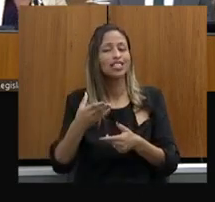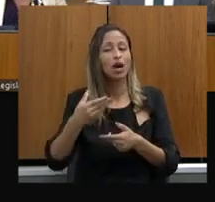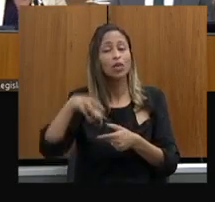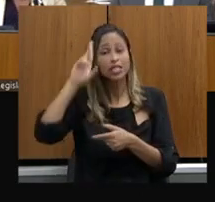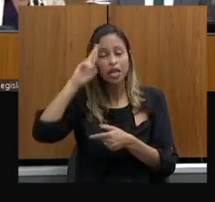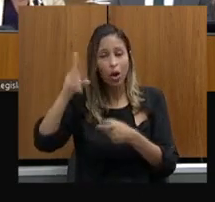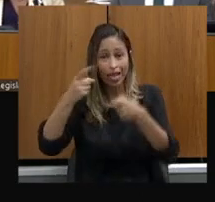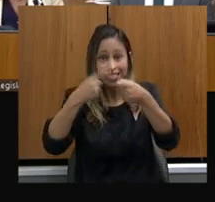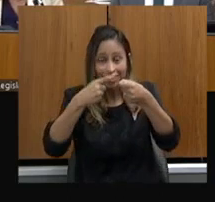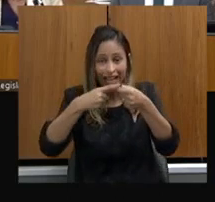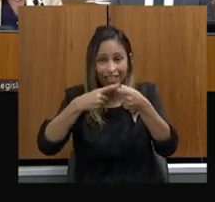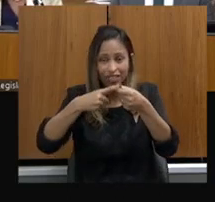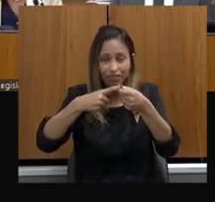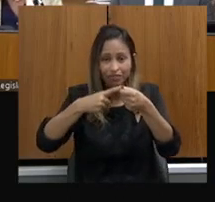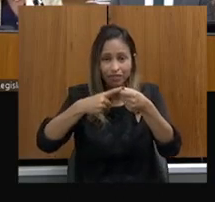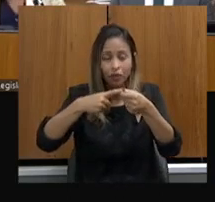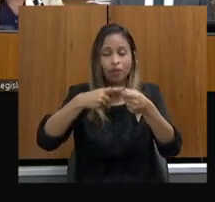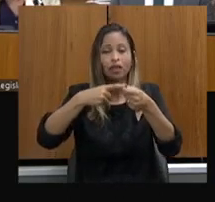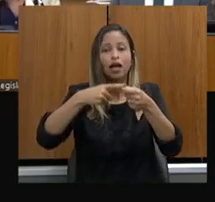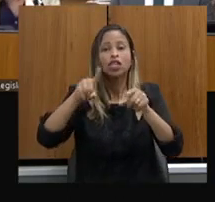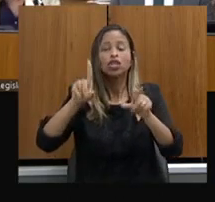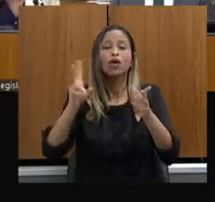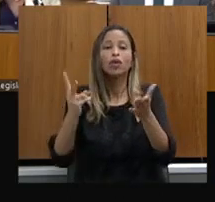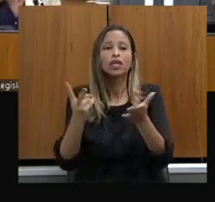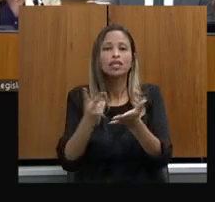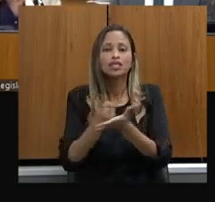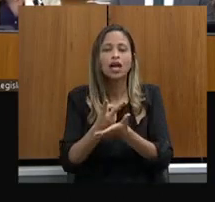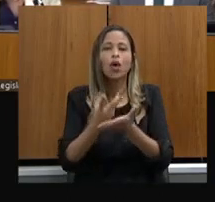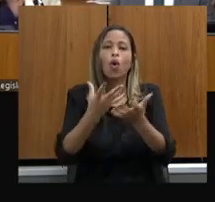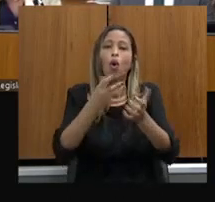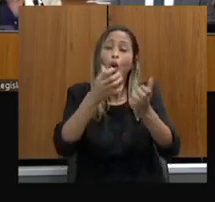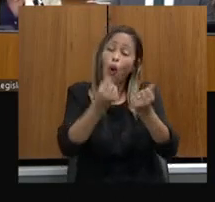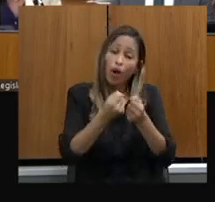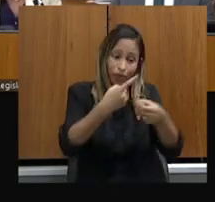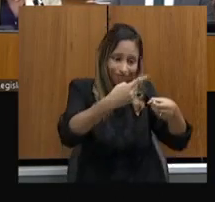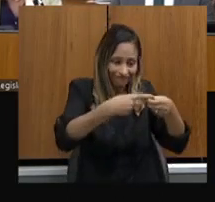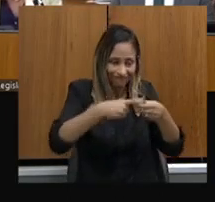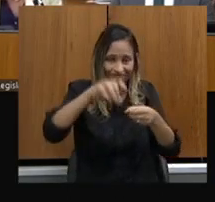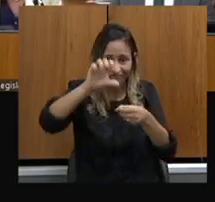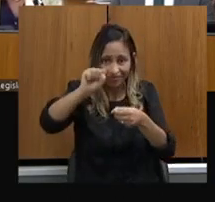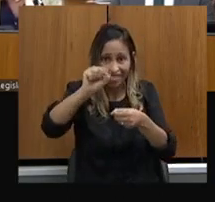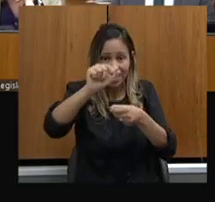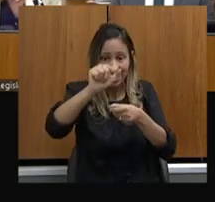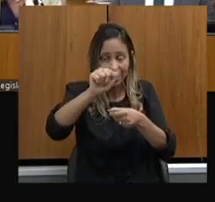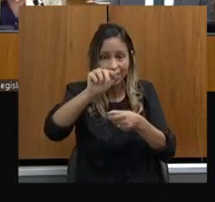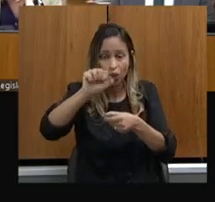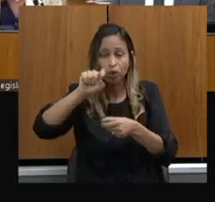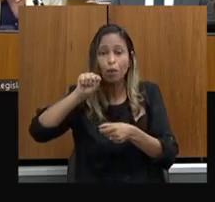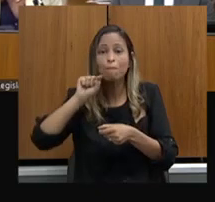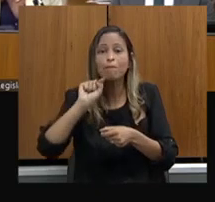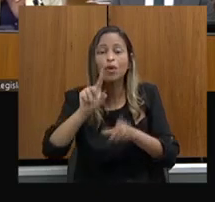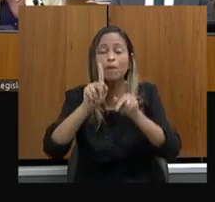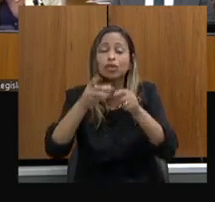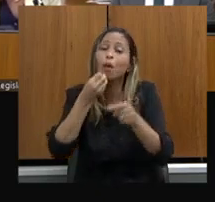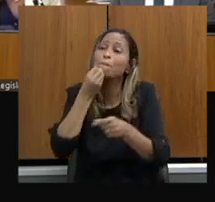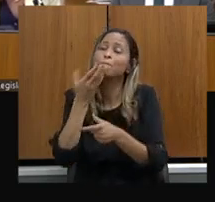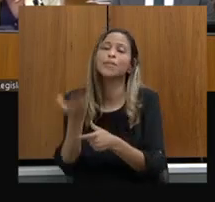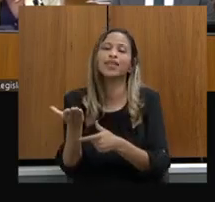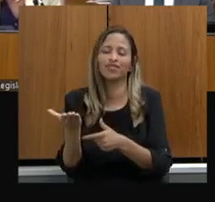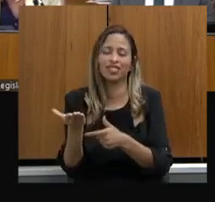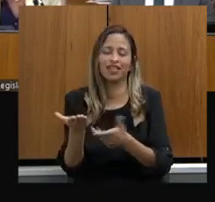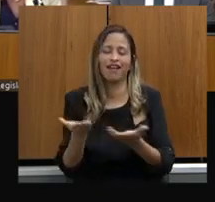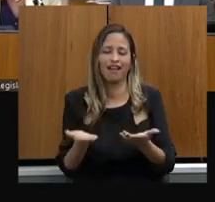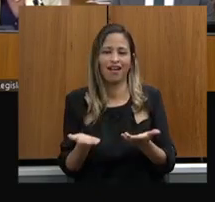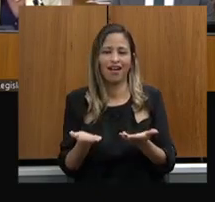dos Remédios que atingiu só né Essa inauguração cidadãos de oito municípios 78 mil pessoas que vão ser beneficiadas